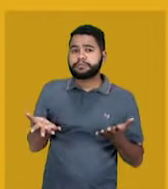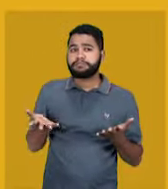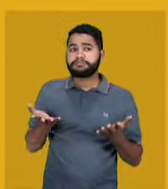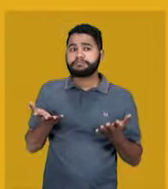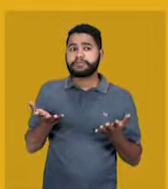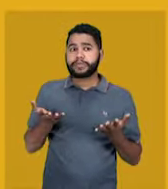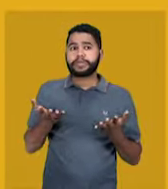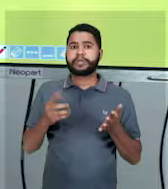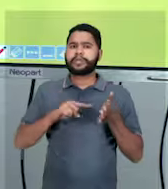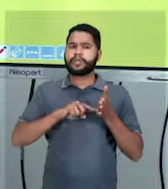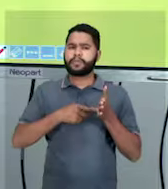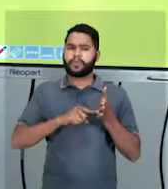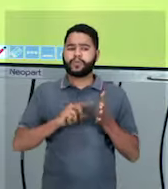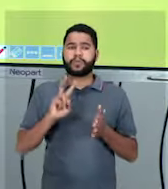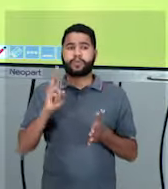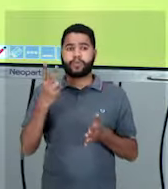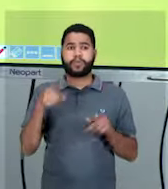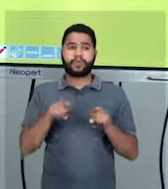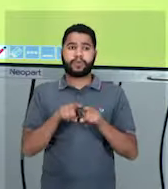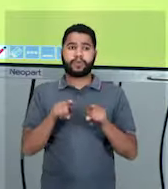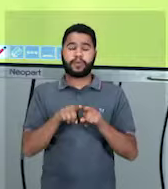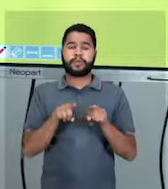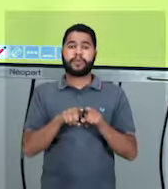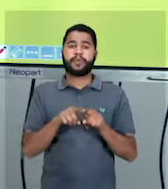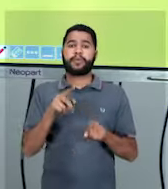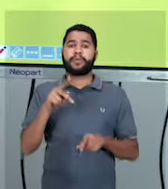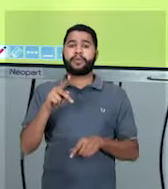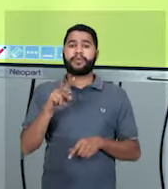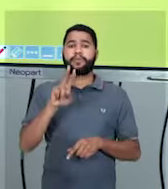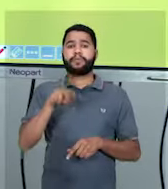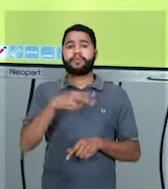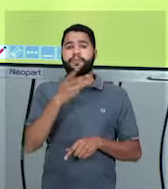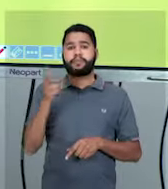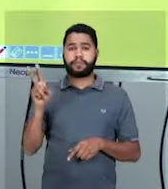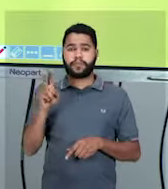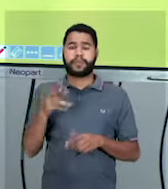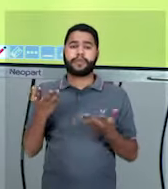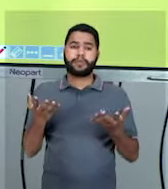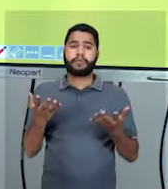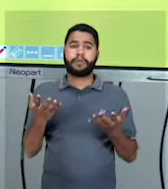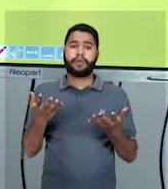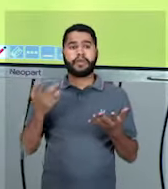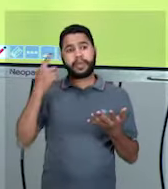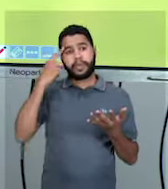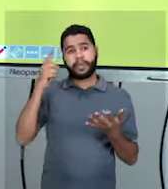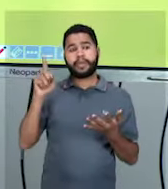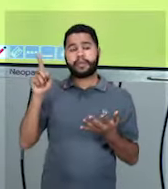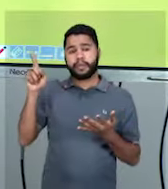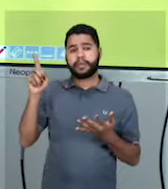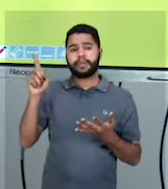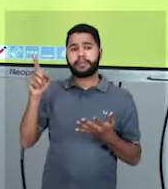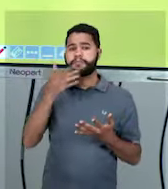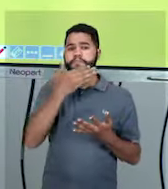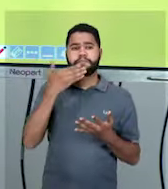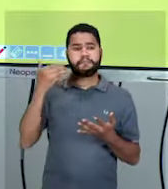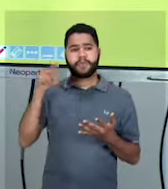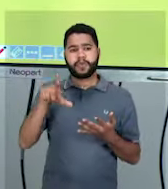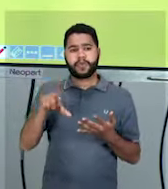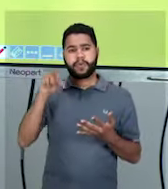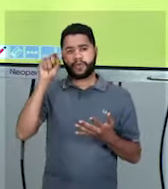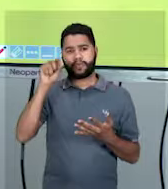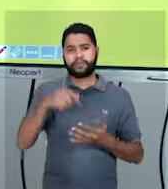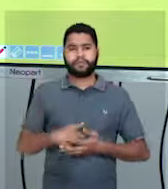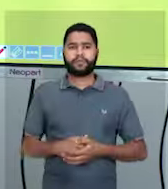ter que multiplicar por 2 além de π. E 360 é maior que 180. Então convenhamos que essa aqui é a melhor opção para fazer